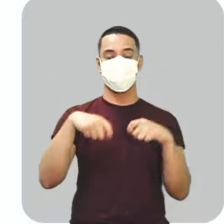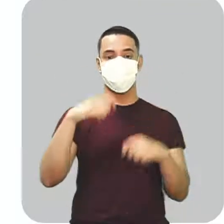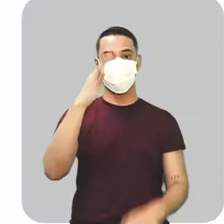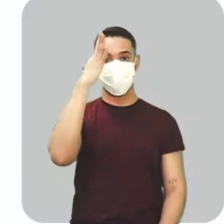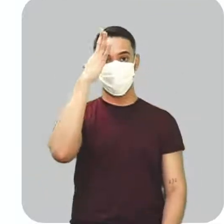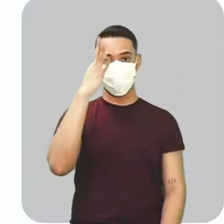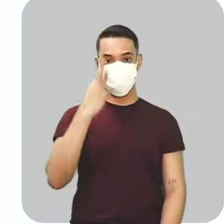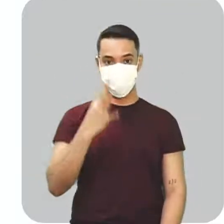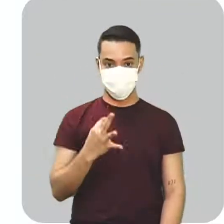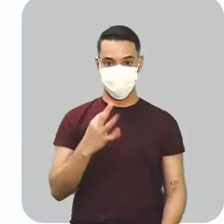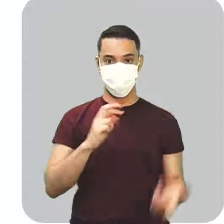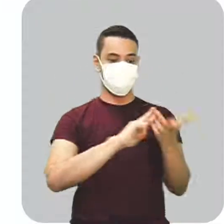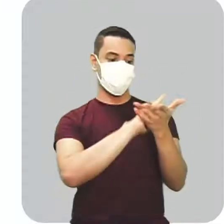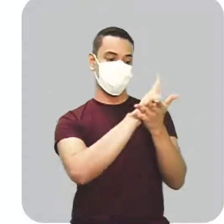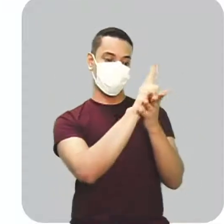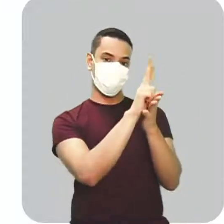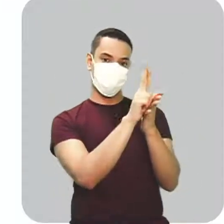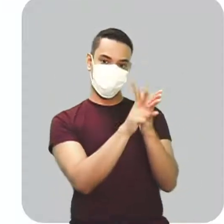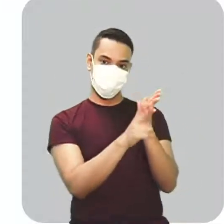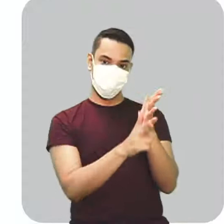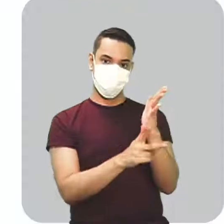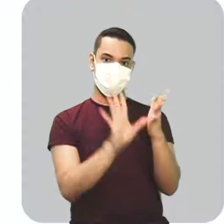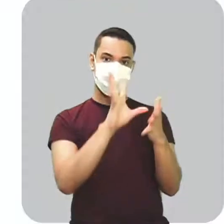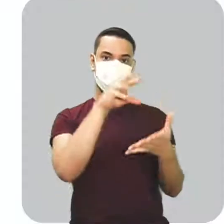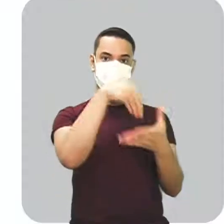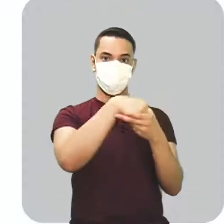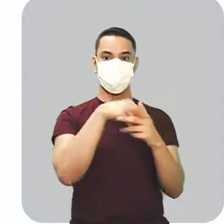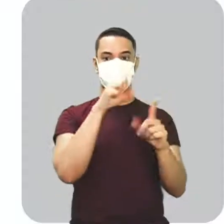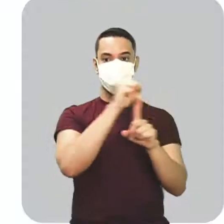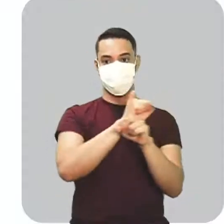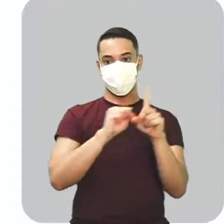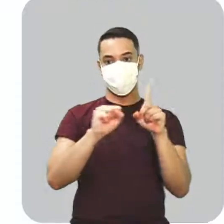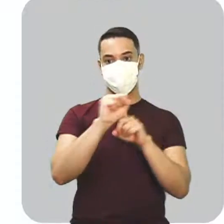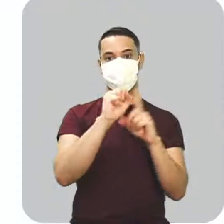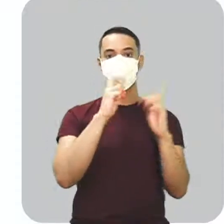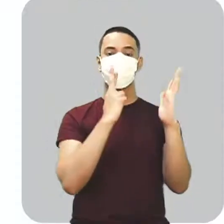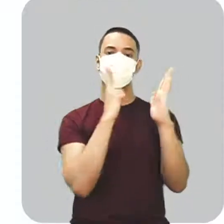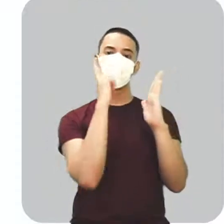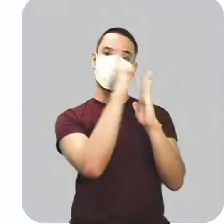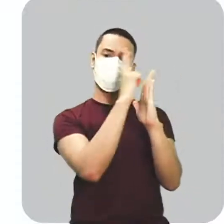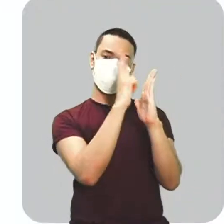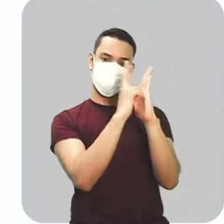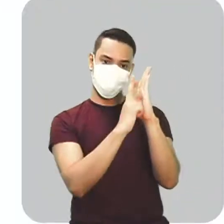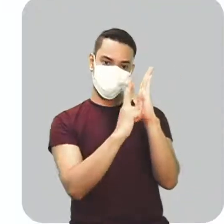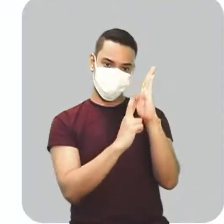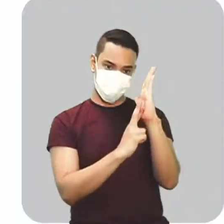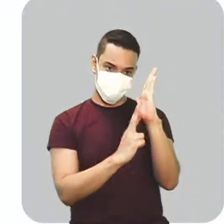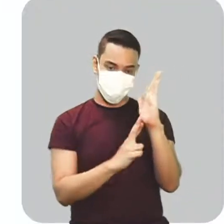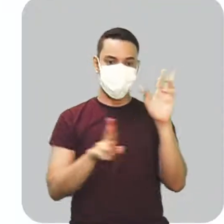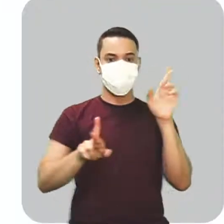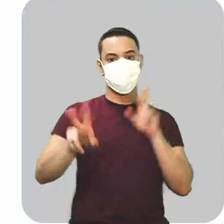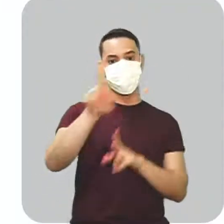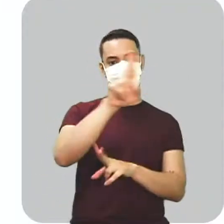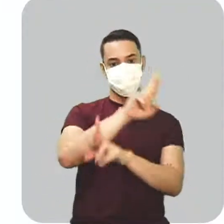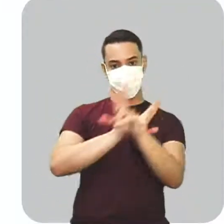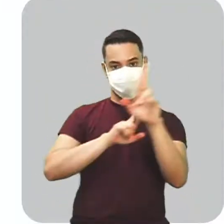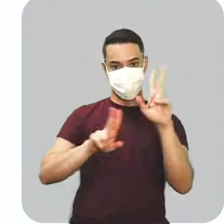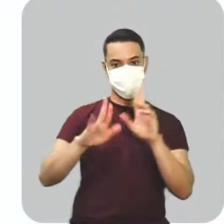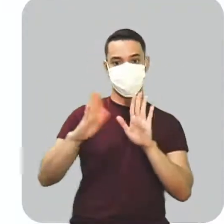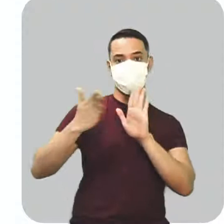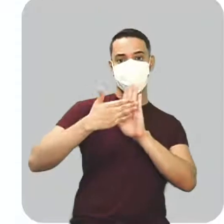as múltiplas demandas sociais, respondendo a diferentes